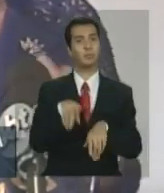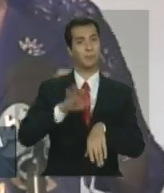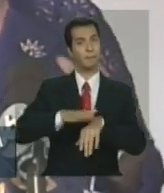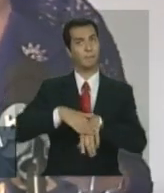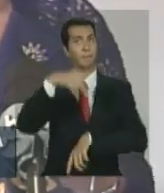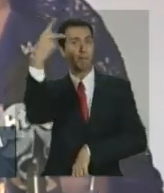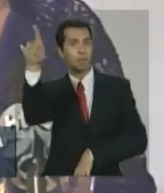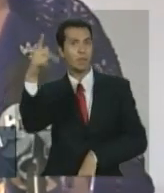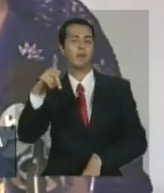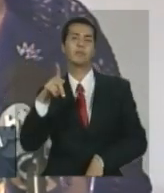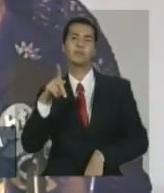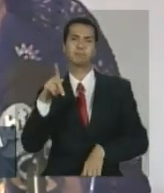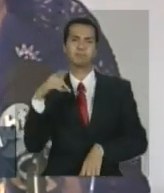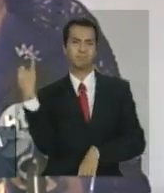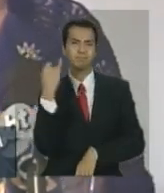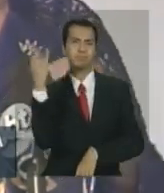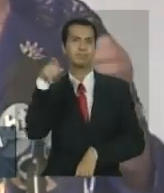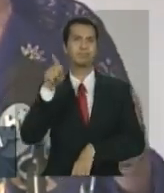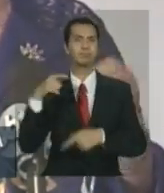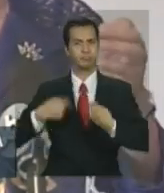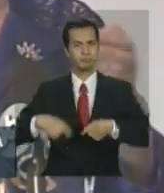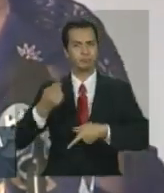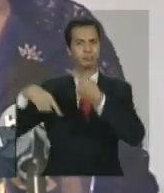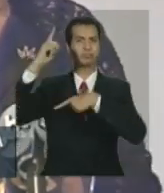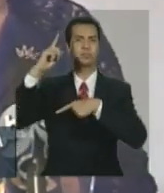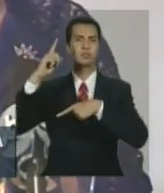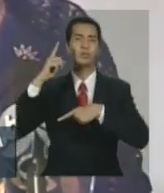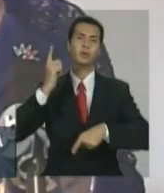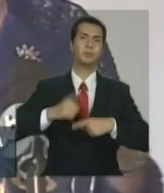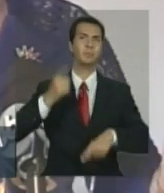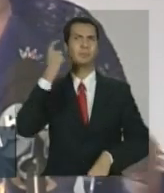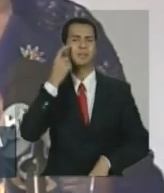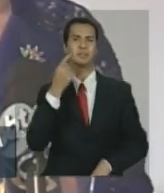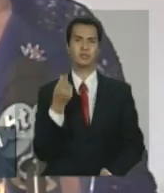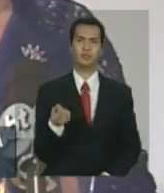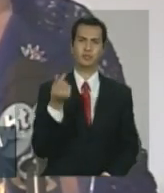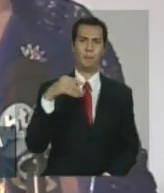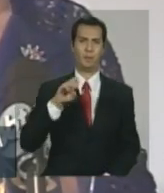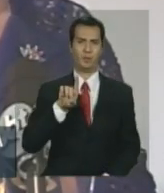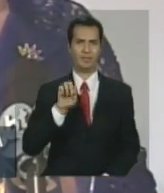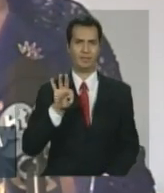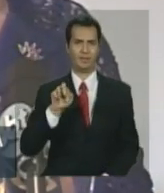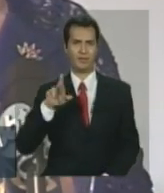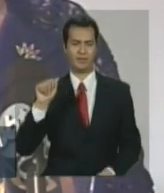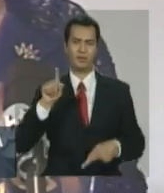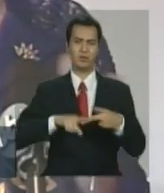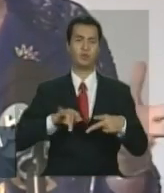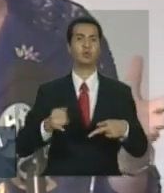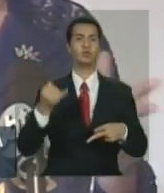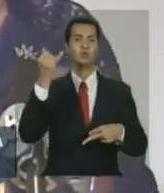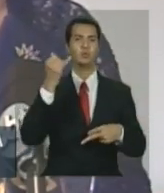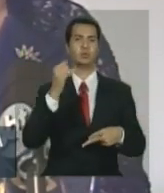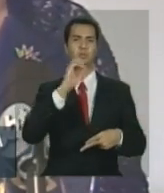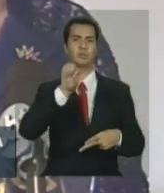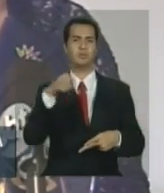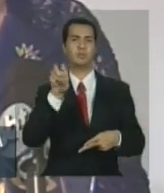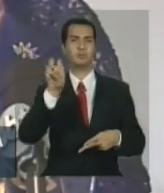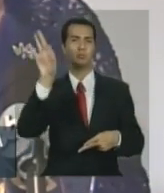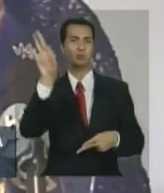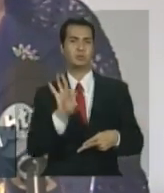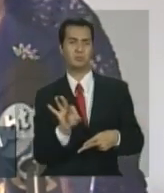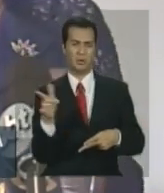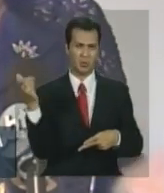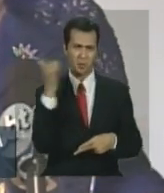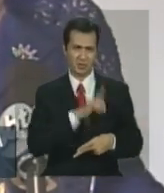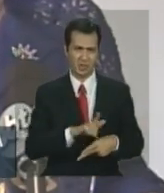Não tem como você achar que só a expansão monetária e juros de 0,5% resolve o problema da crise, da